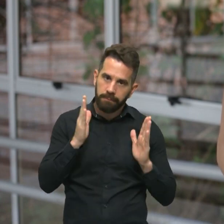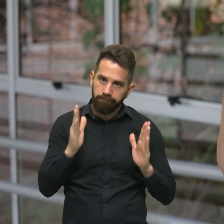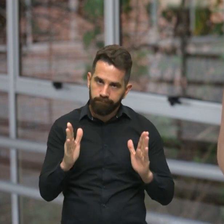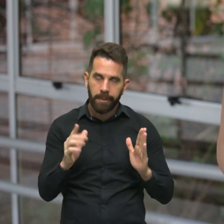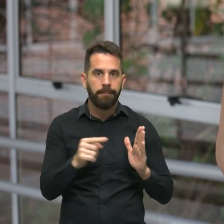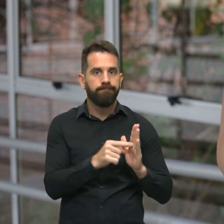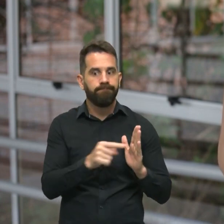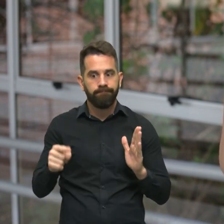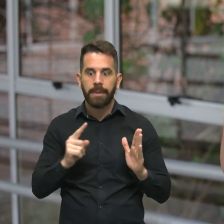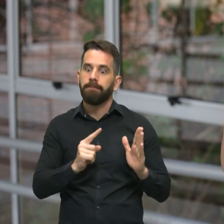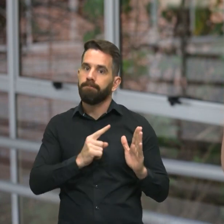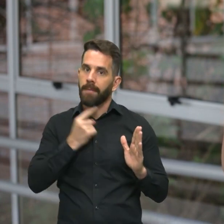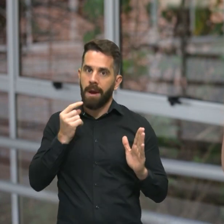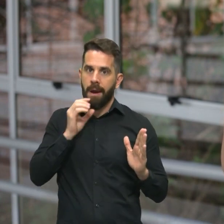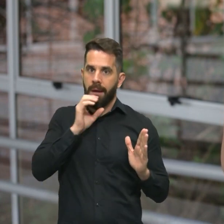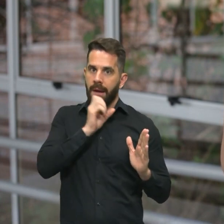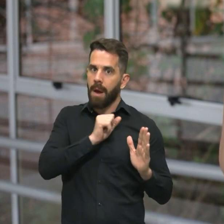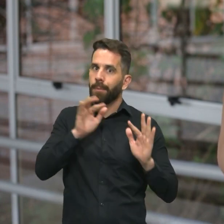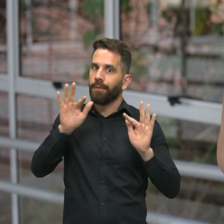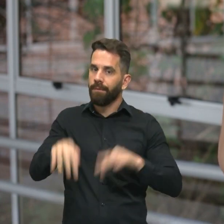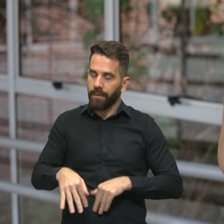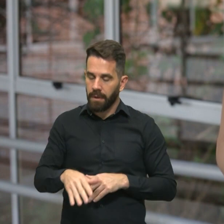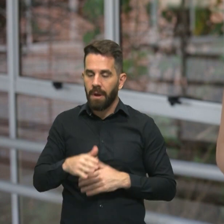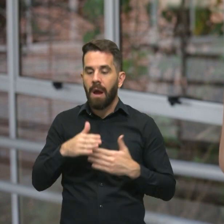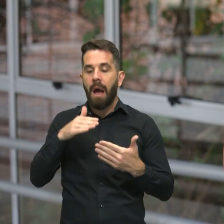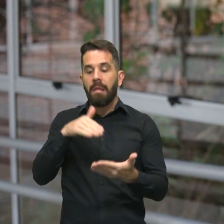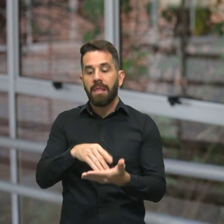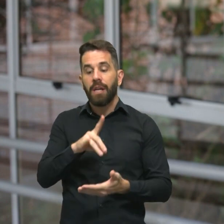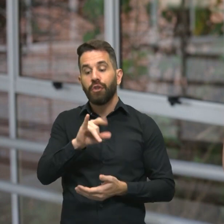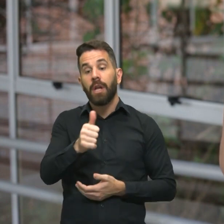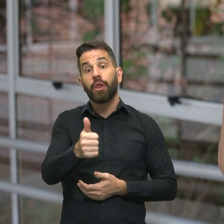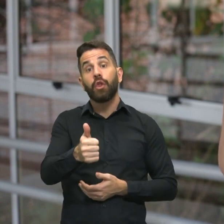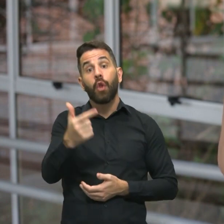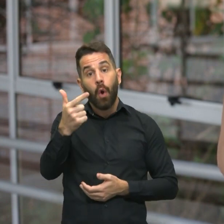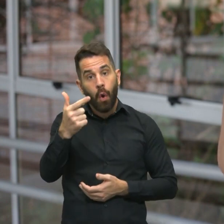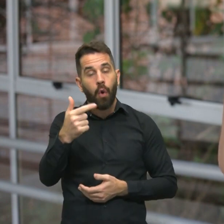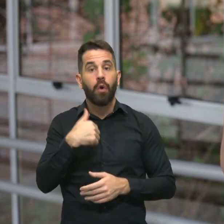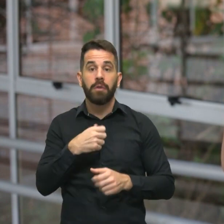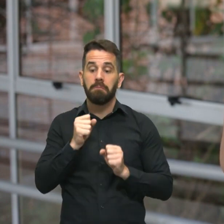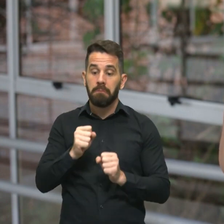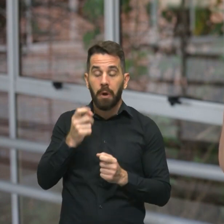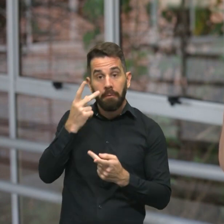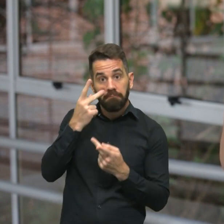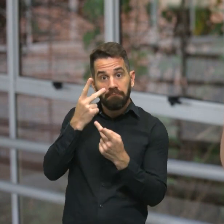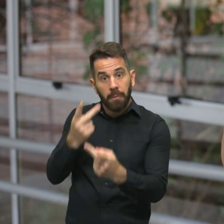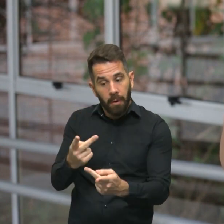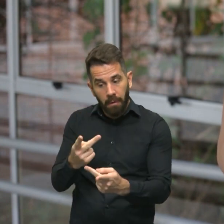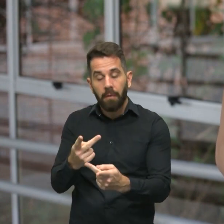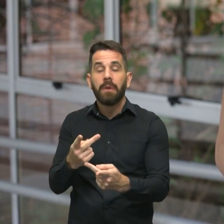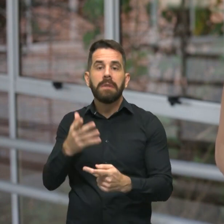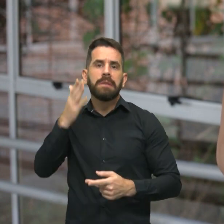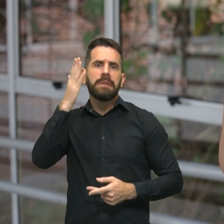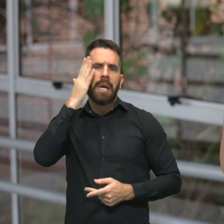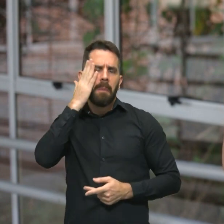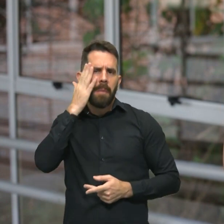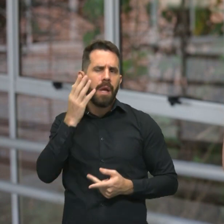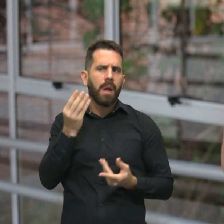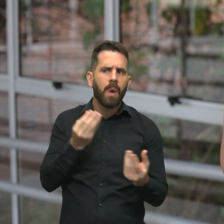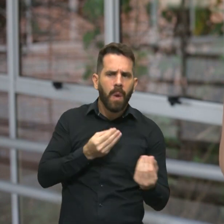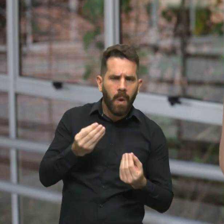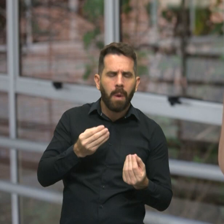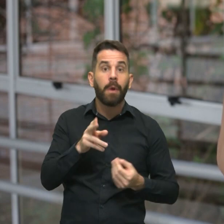pouco tempo. Você tem até o dia 12 para conferir e visitar essa exposição que se chama Panorama, que vai